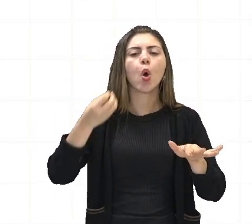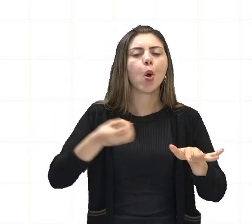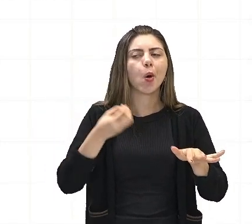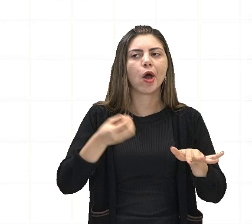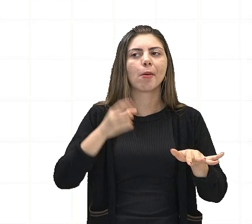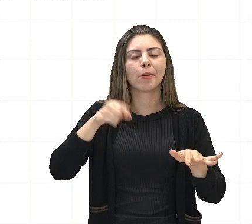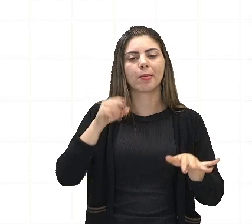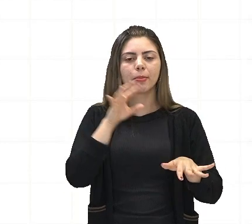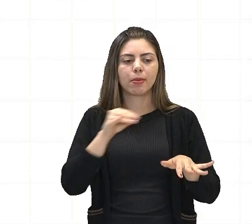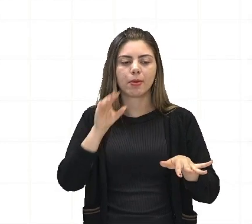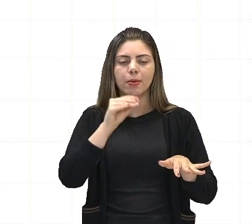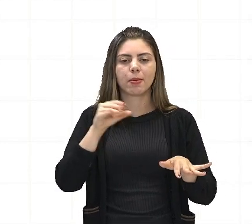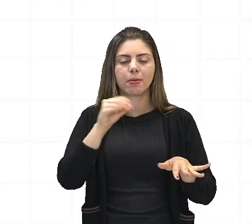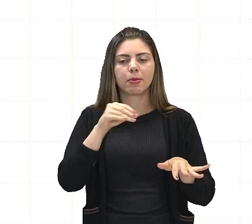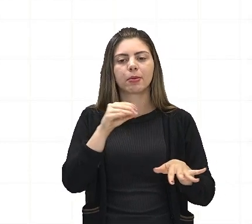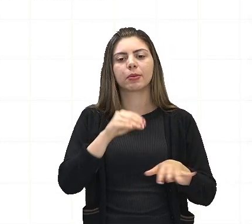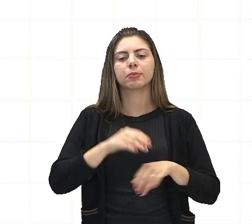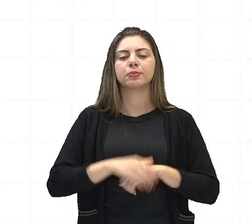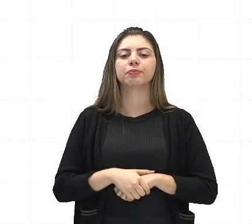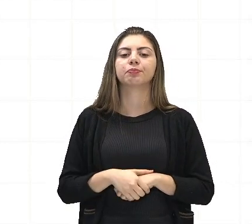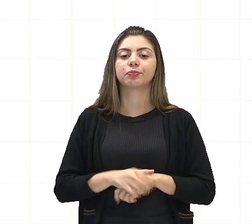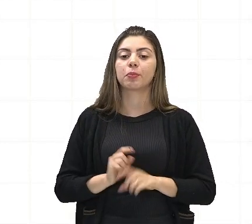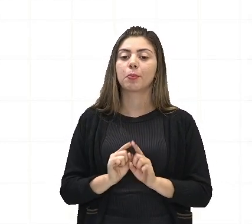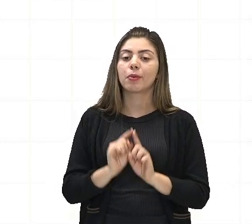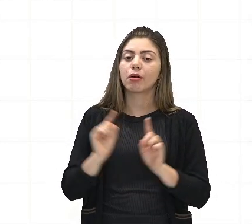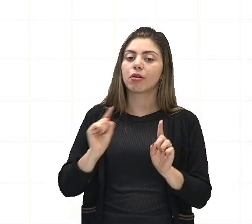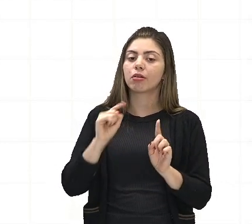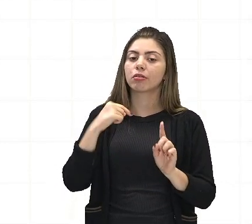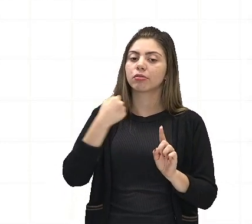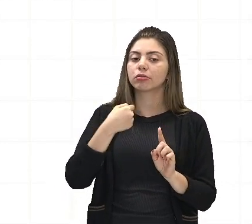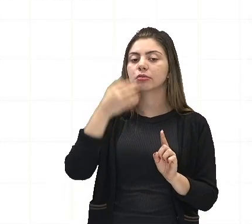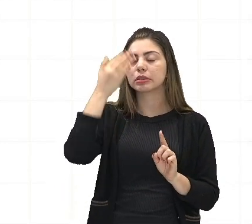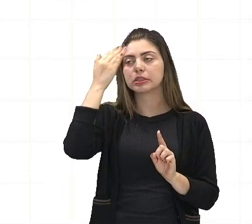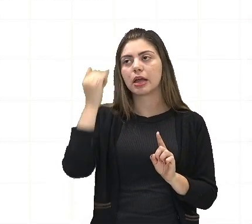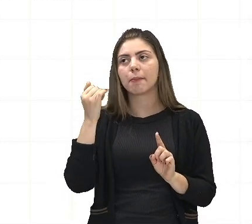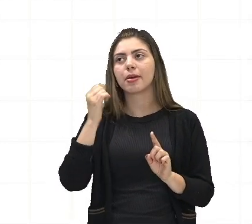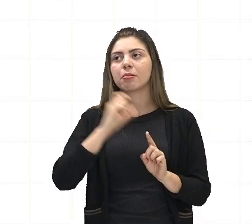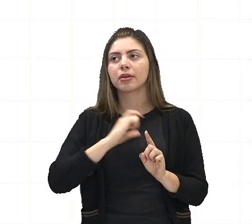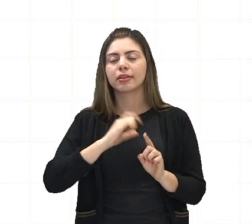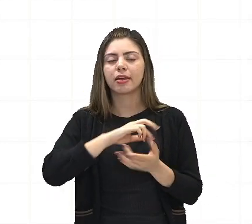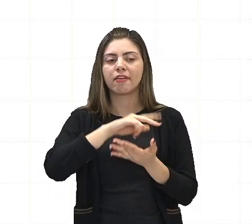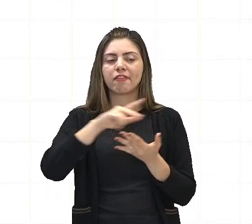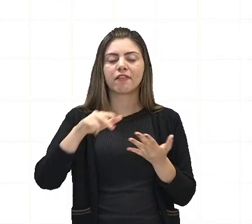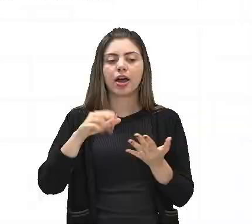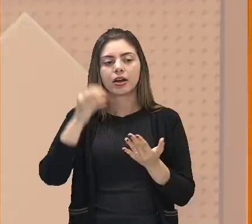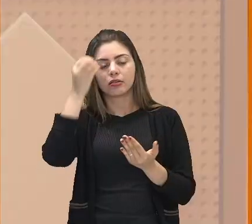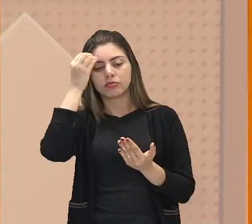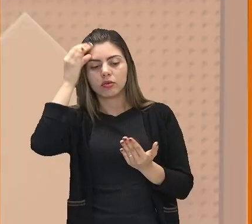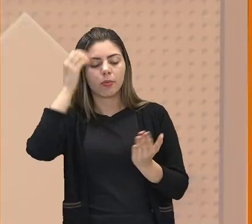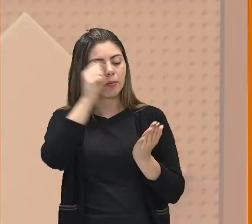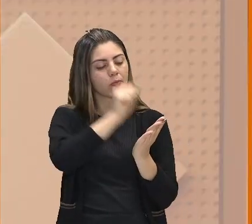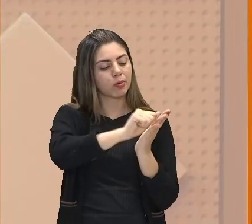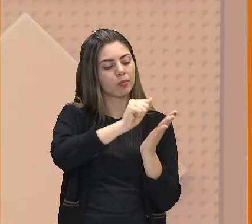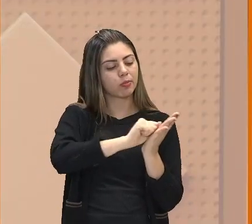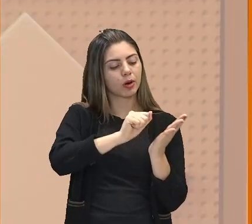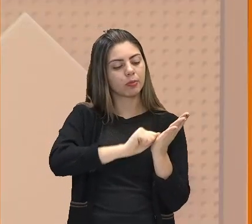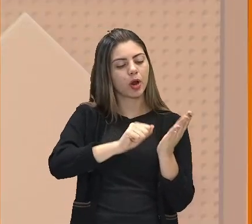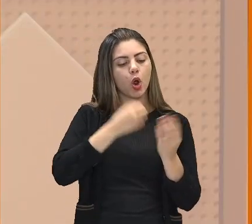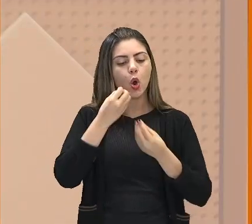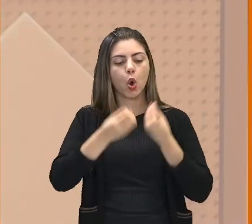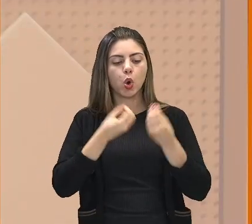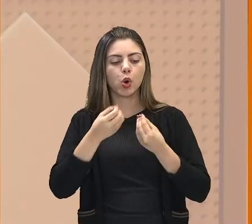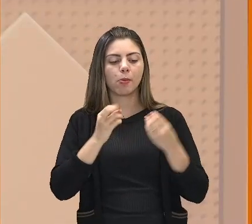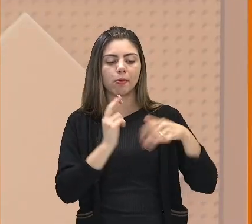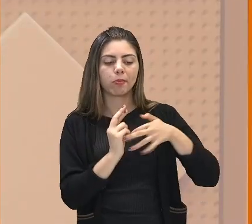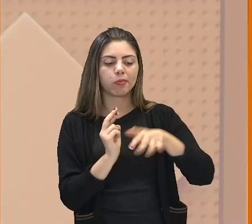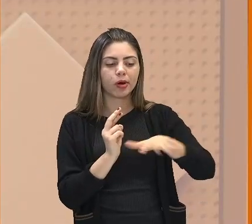de forma oral. Contudo, nós sabemos que existem muitos registros já escritos sobre os saberes